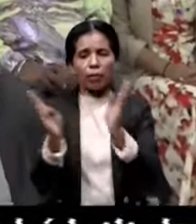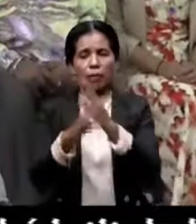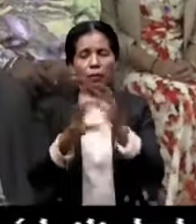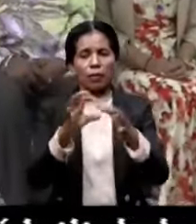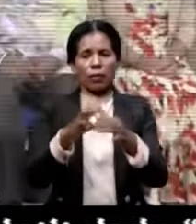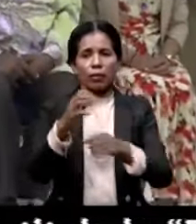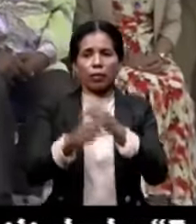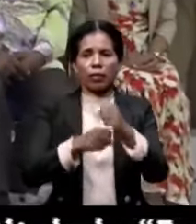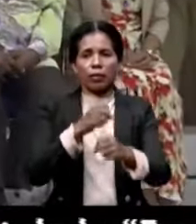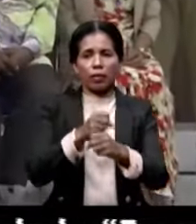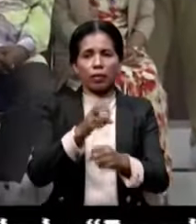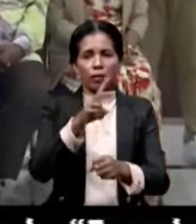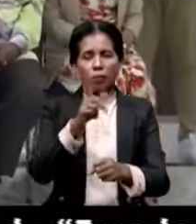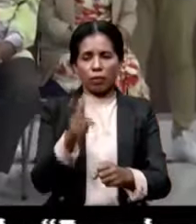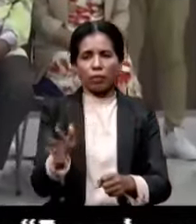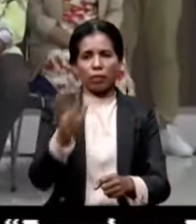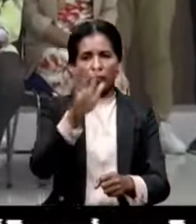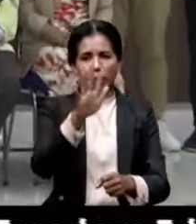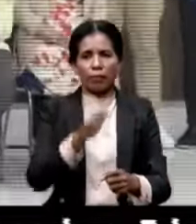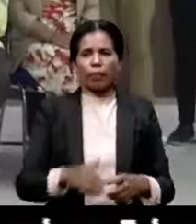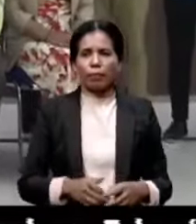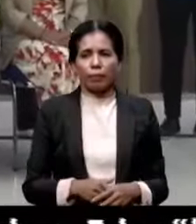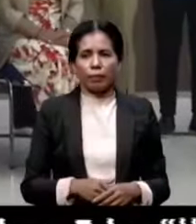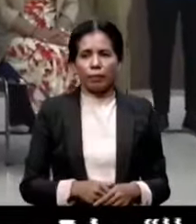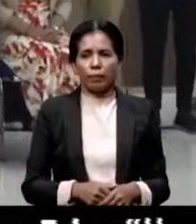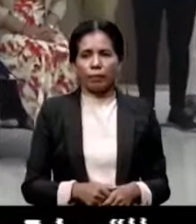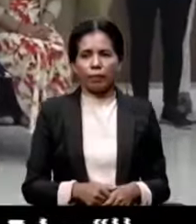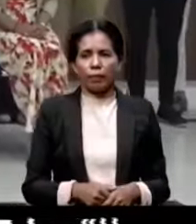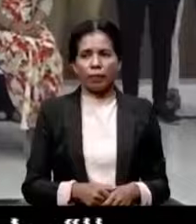ASEAN e atinang ring roron resin lima. Romualdo Neves, Mário Freira, Xiamen.